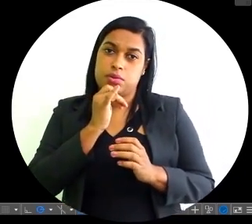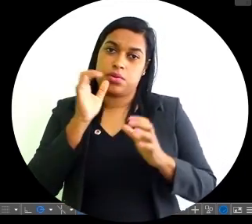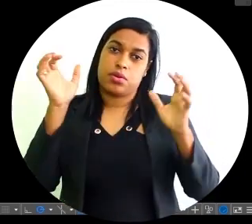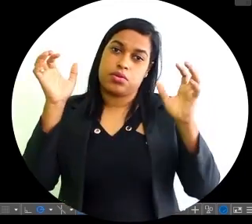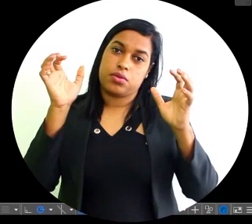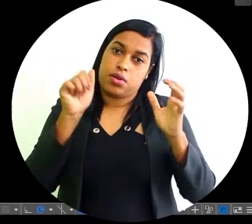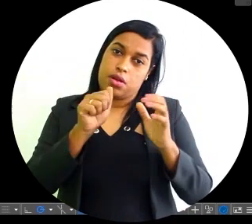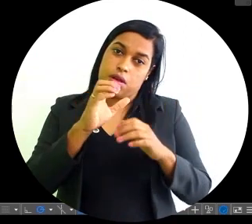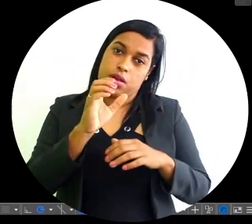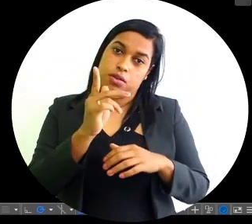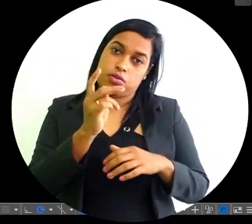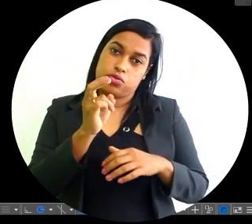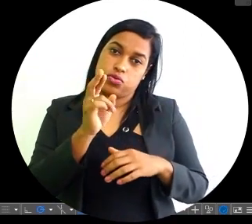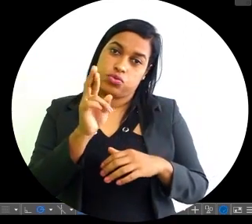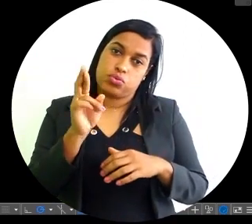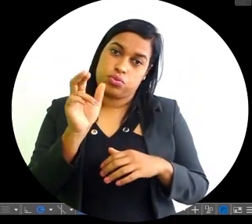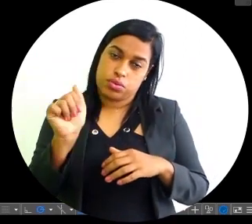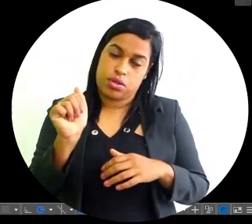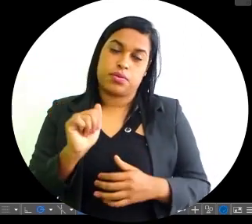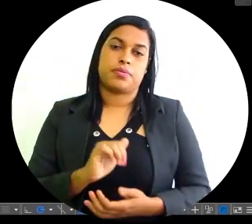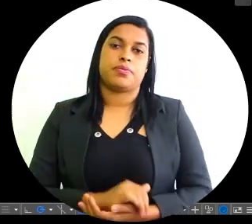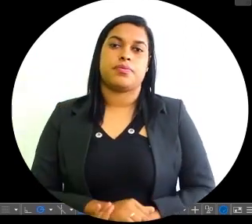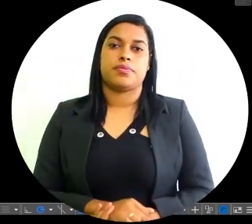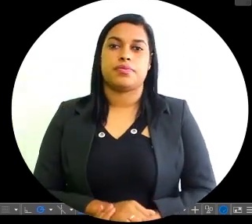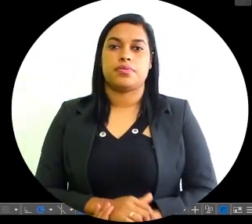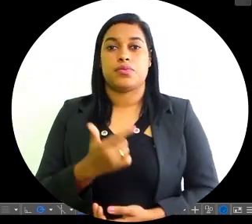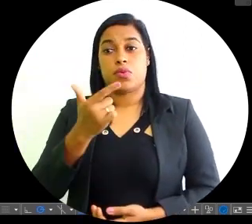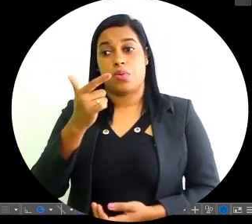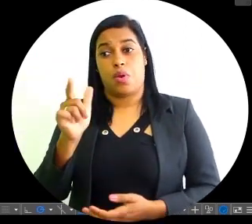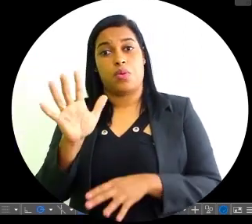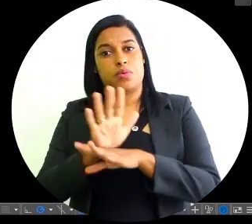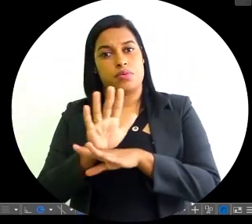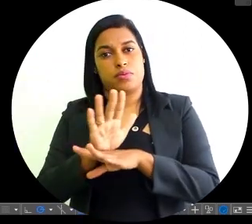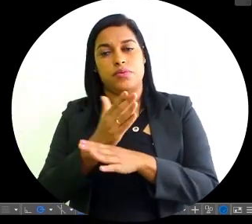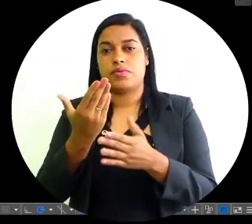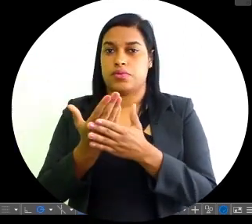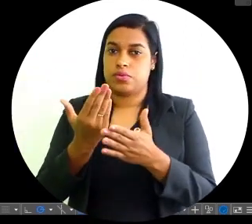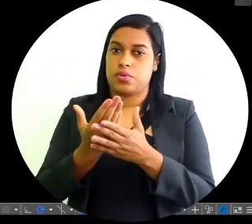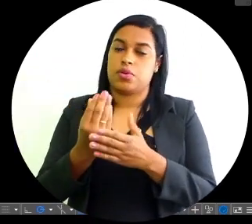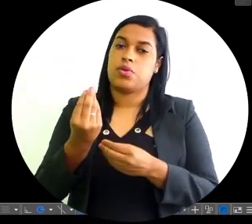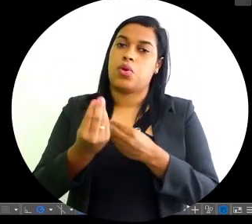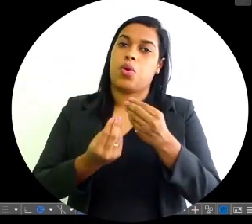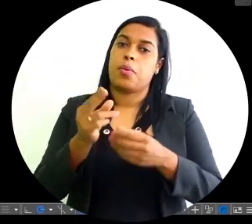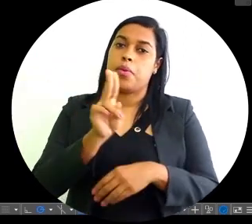Ashura. A gente vai ver numa outra videoaula onde eu utilizo a Ashura, que é o